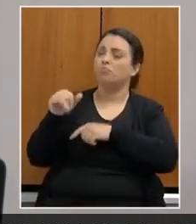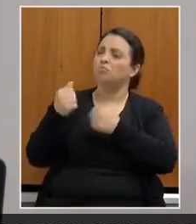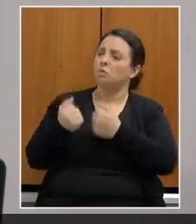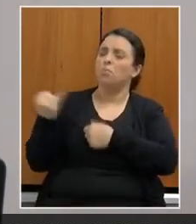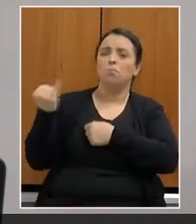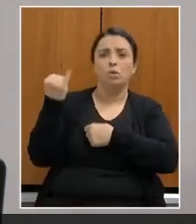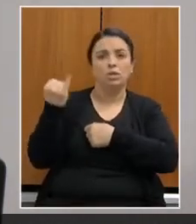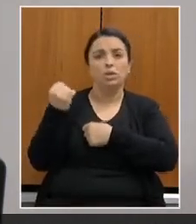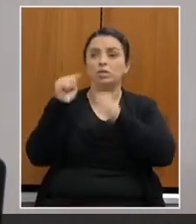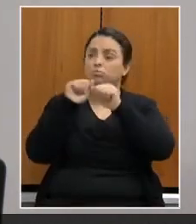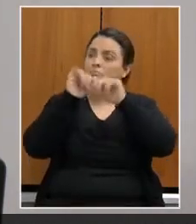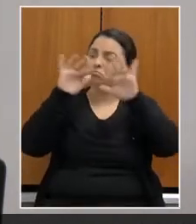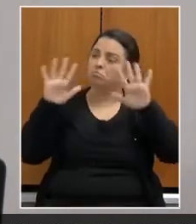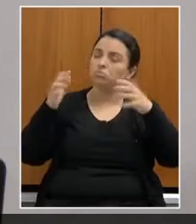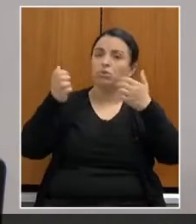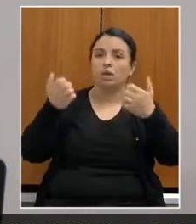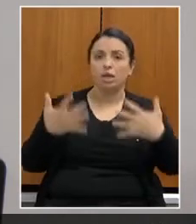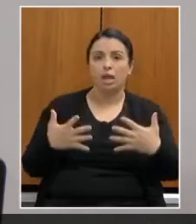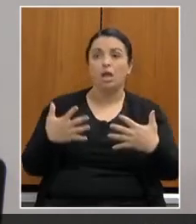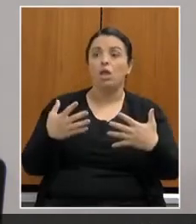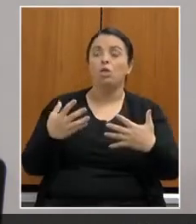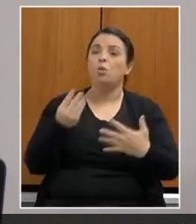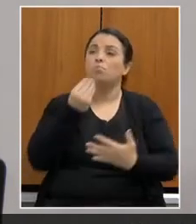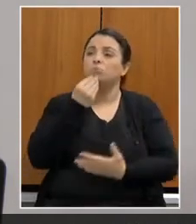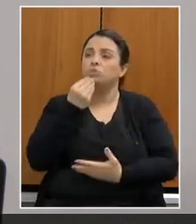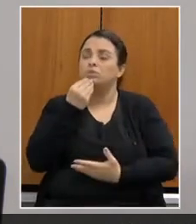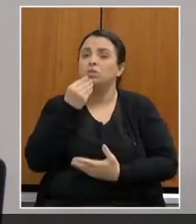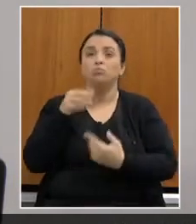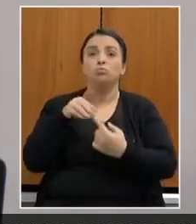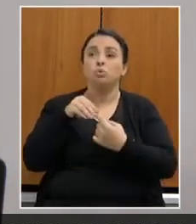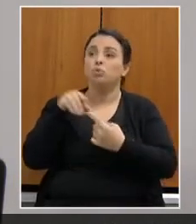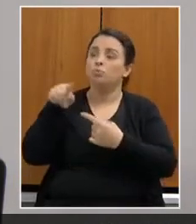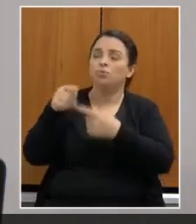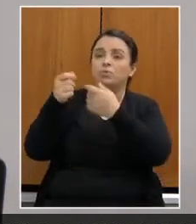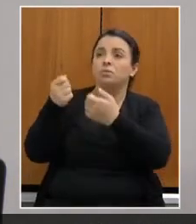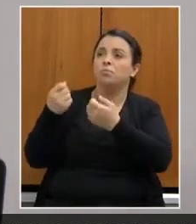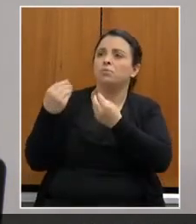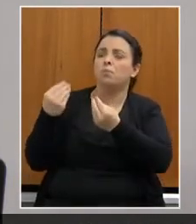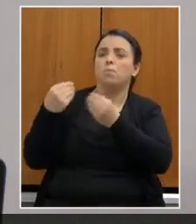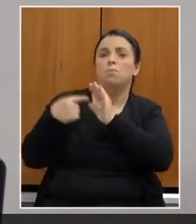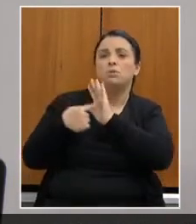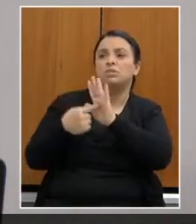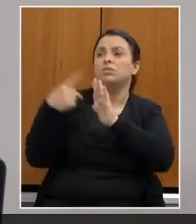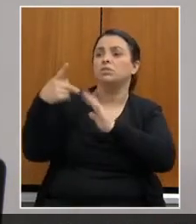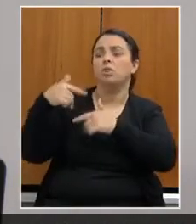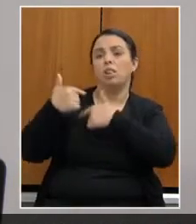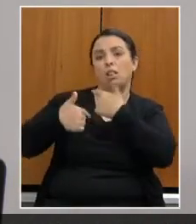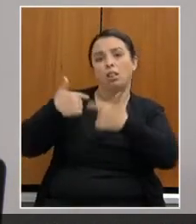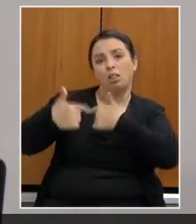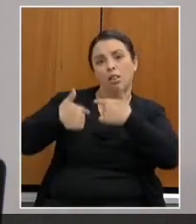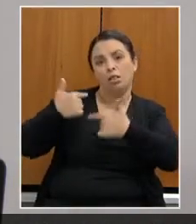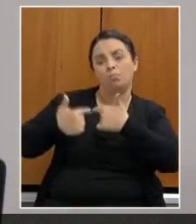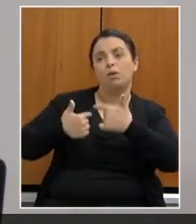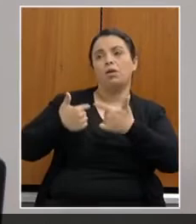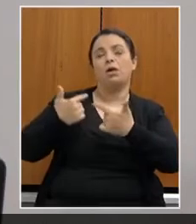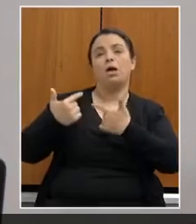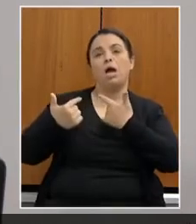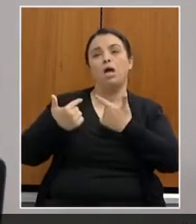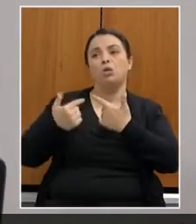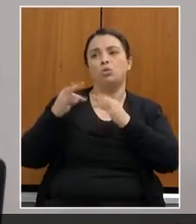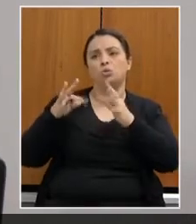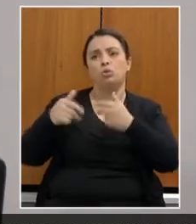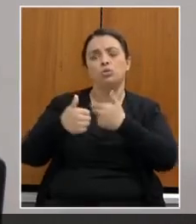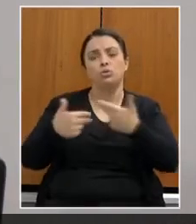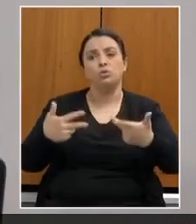oportunidade única para que o senhor pudesse expor aqui os trabalhos que estão sendo executados, que estão sendo feitos,